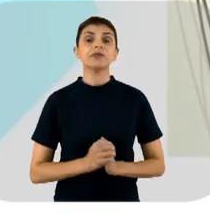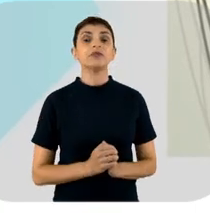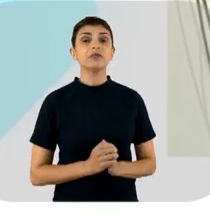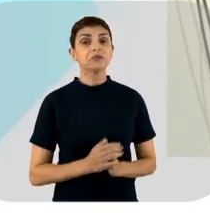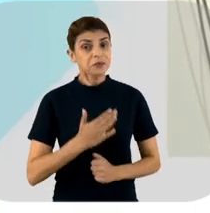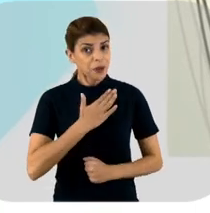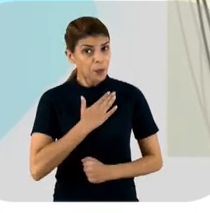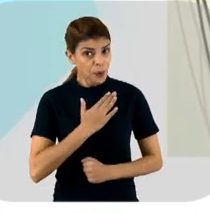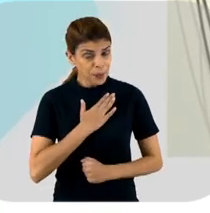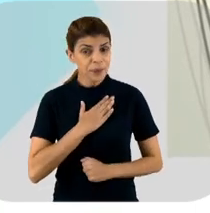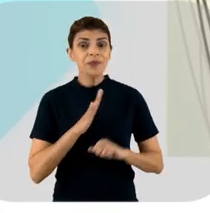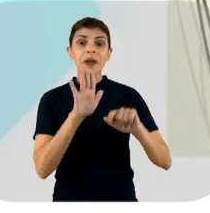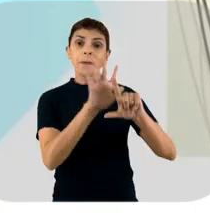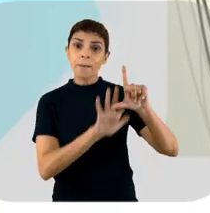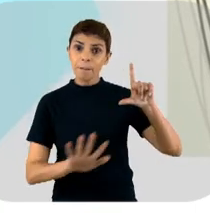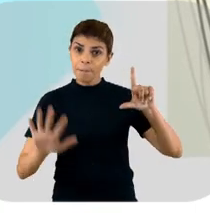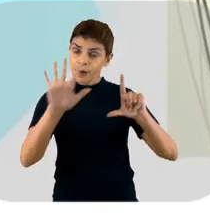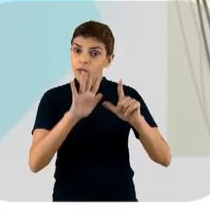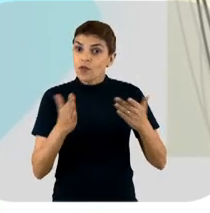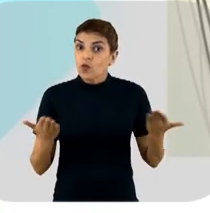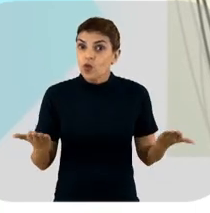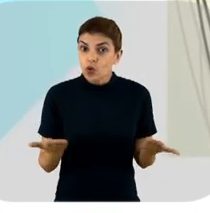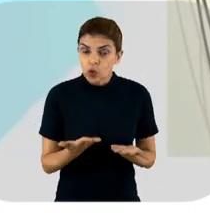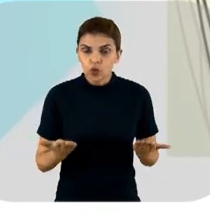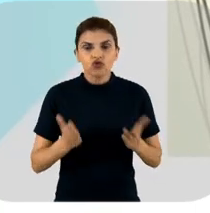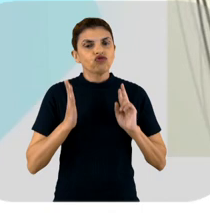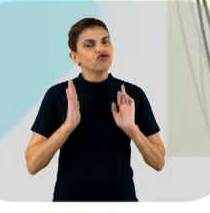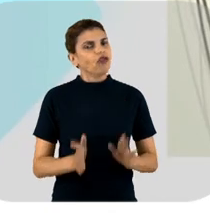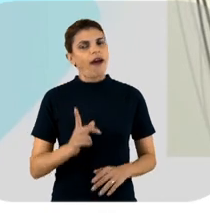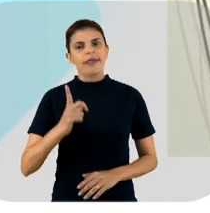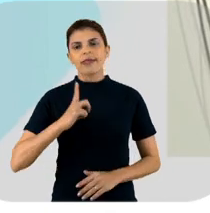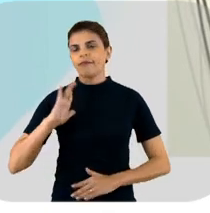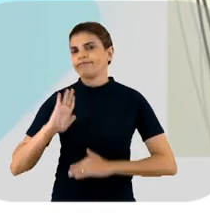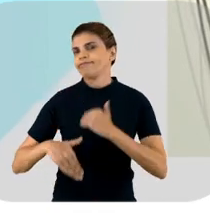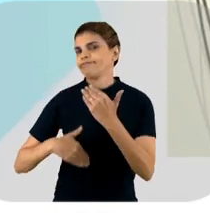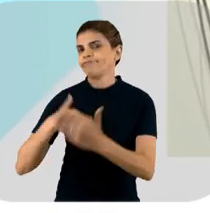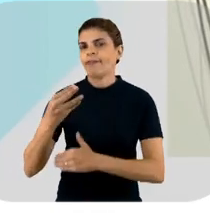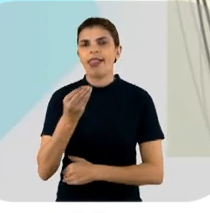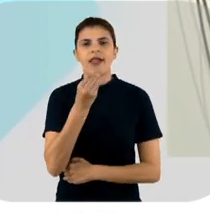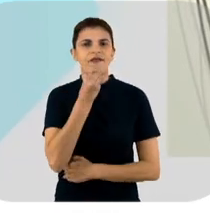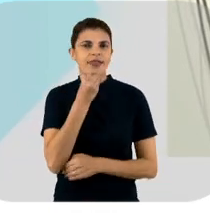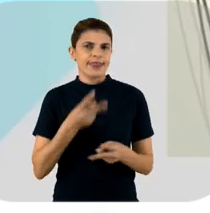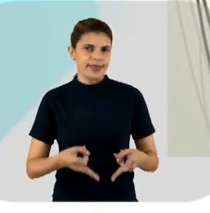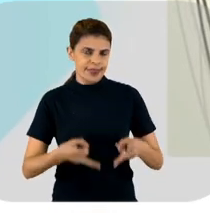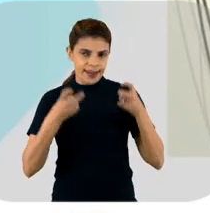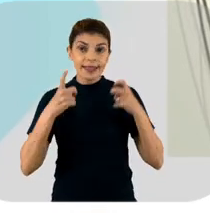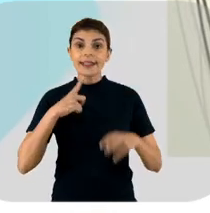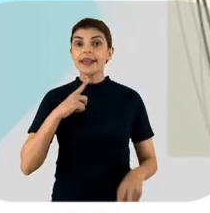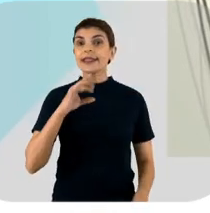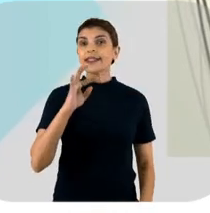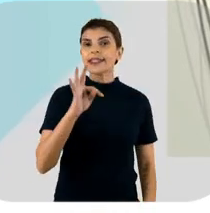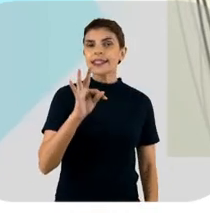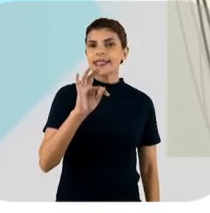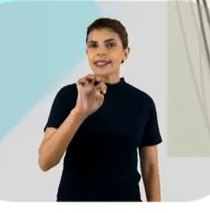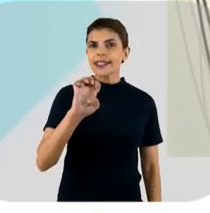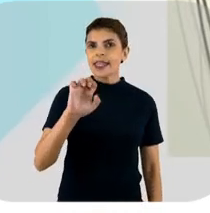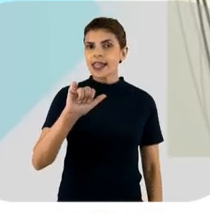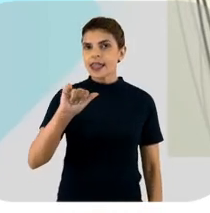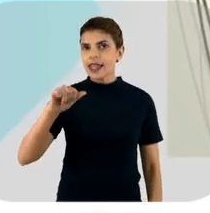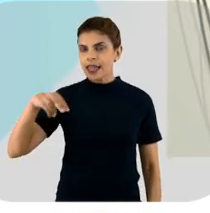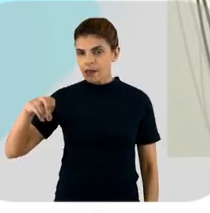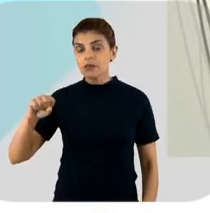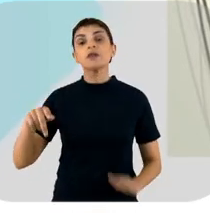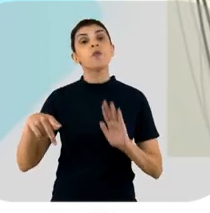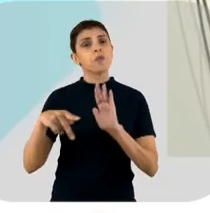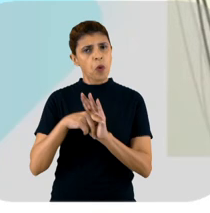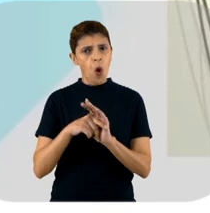E essa é uma das plataformas que hoje está um pouco mais em evidência. Você tem o Teams da Microsoft,